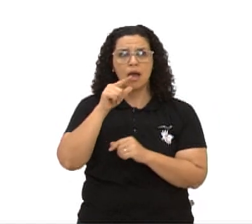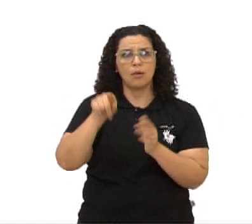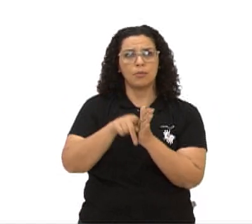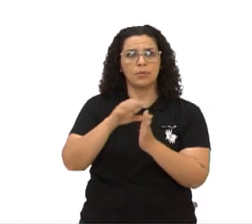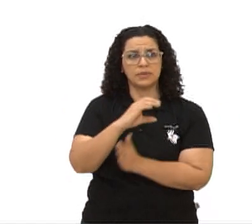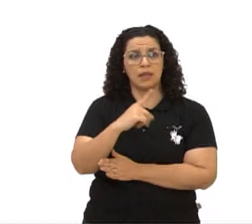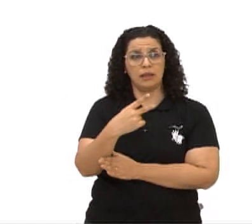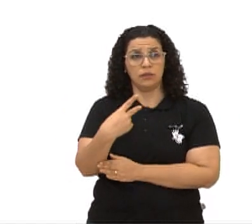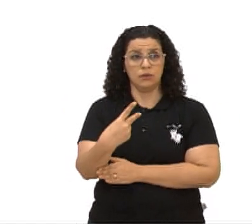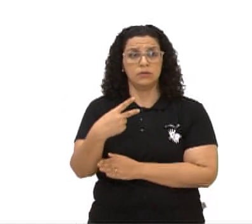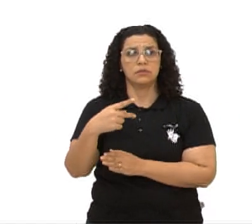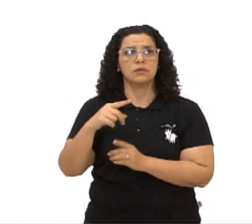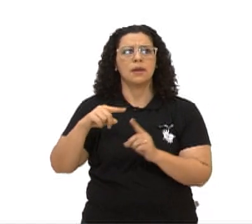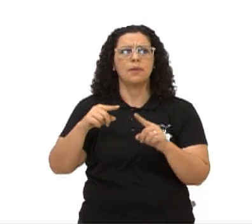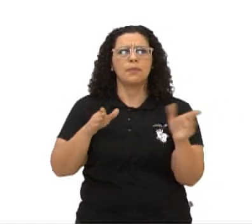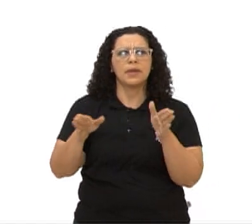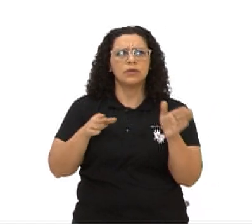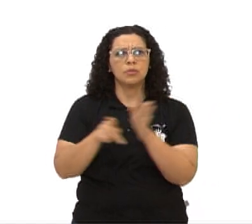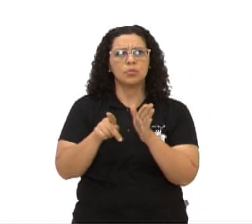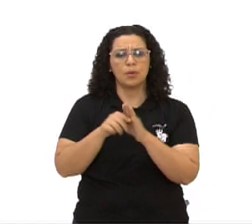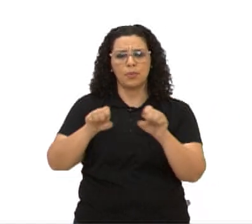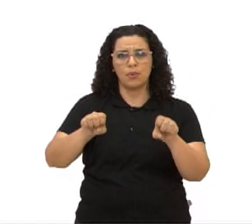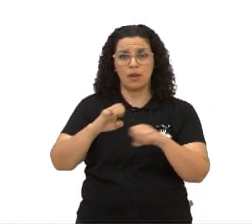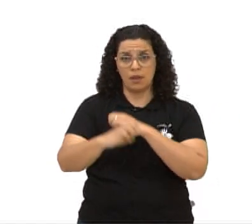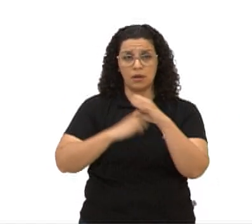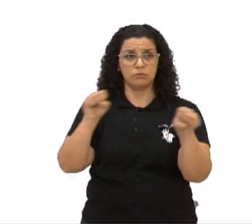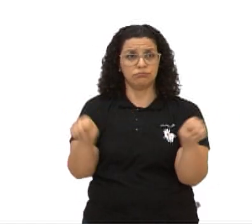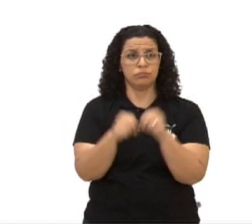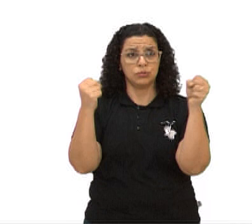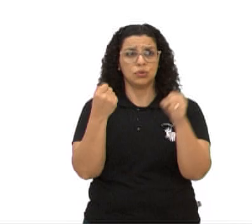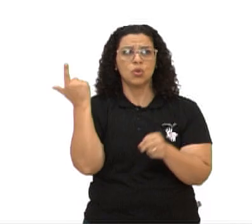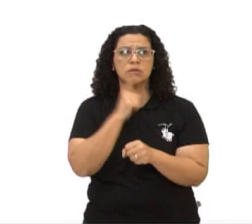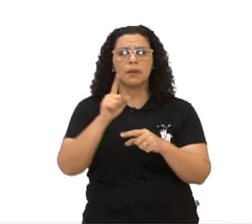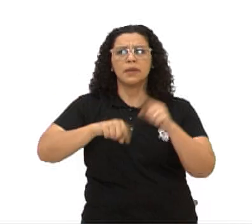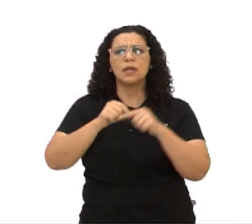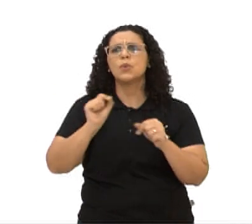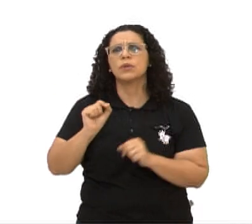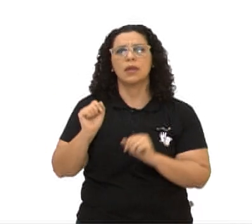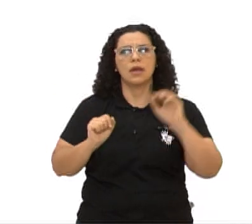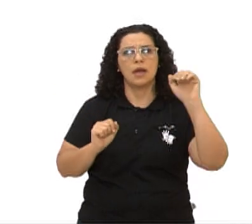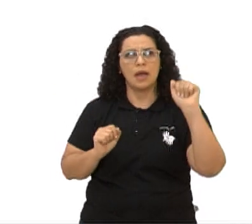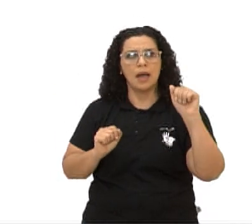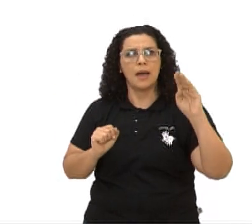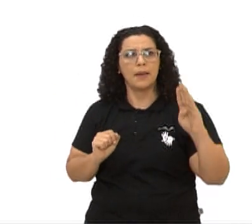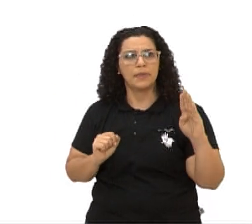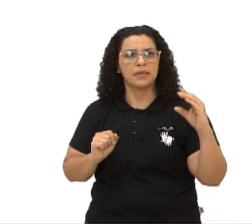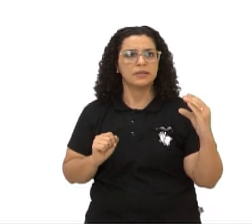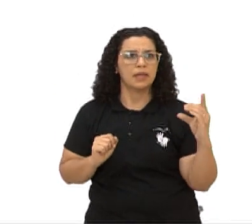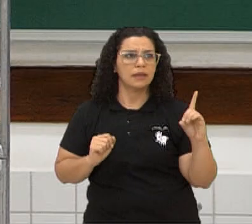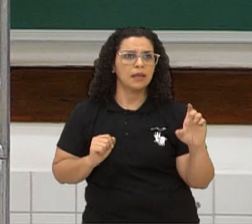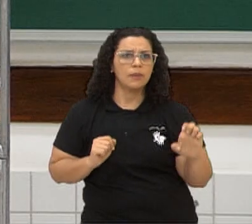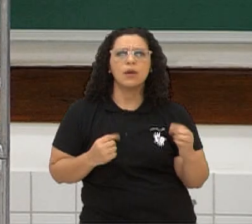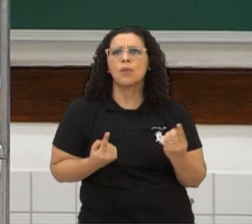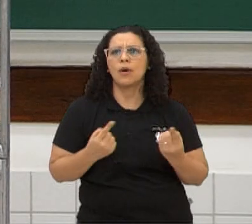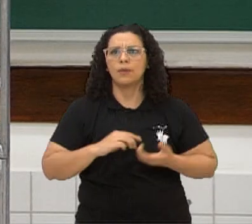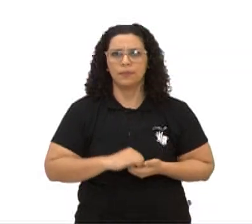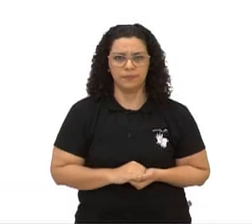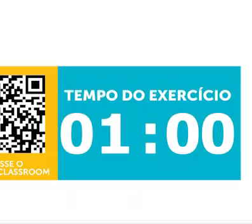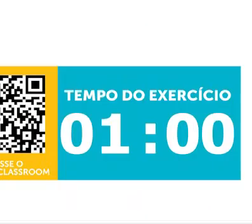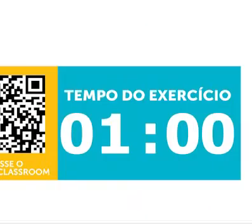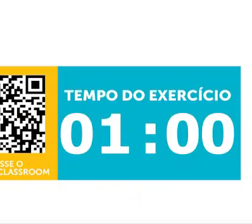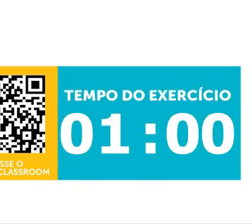cloreto de sódio. Durante essa eletrólise, obtém-se como subprodutos. Quero saber a resposta de vocês.